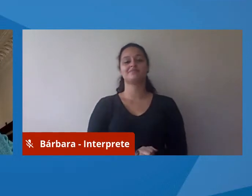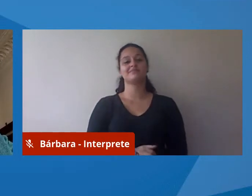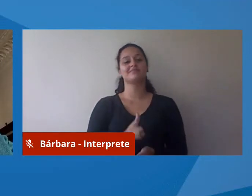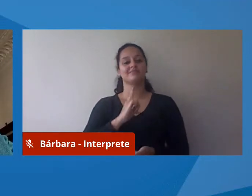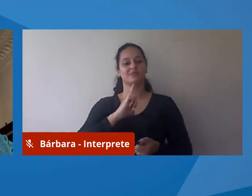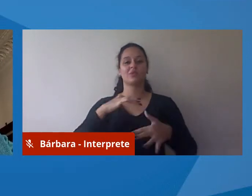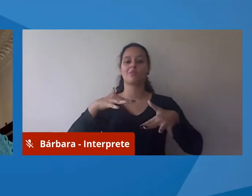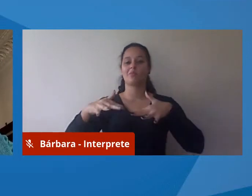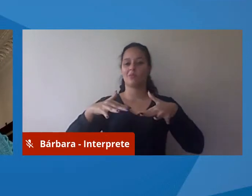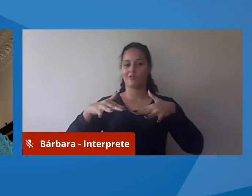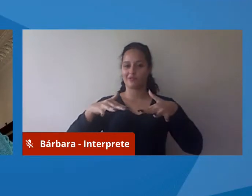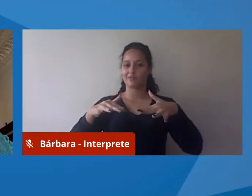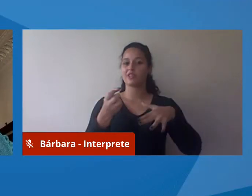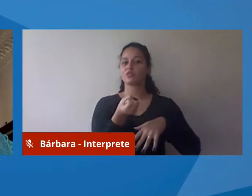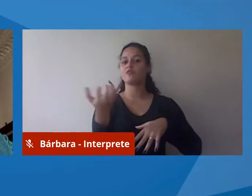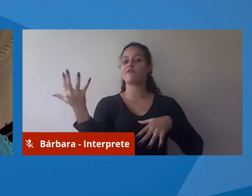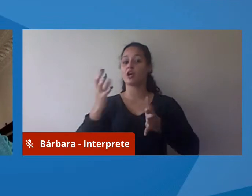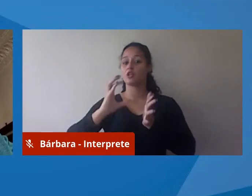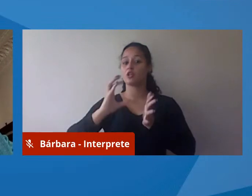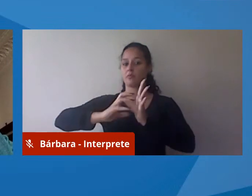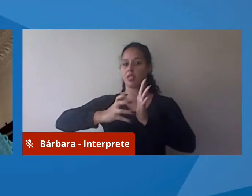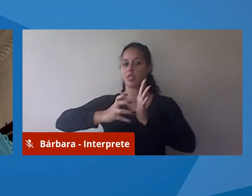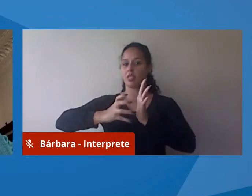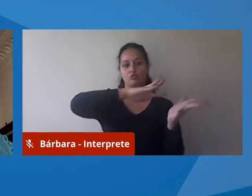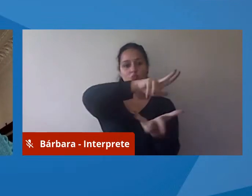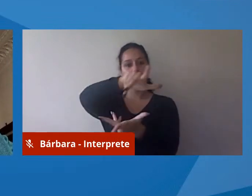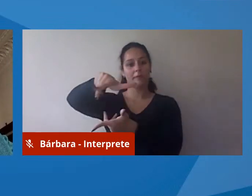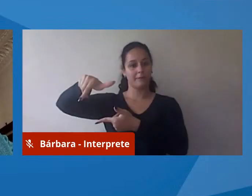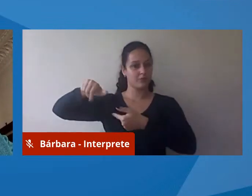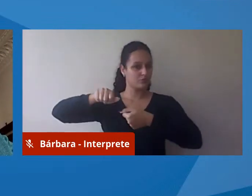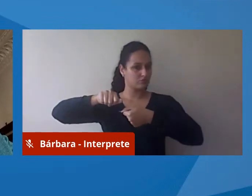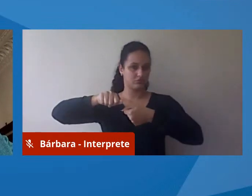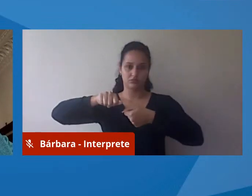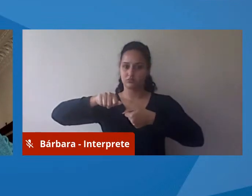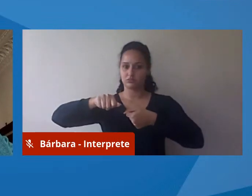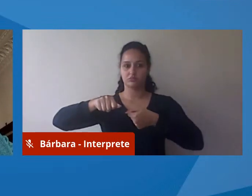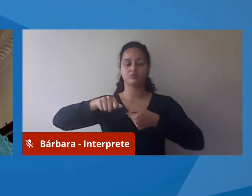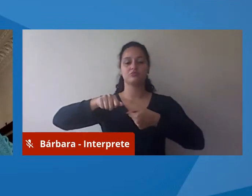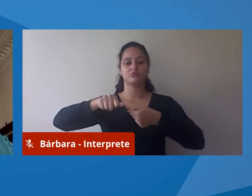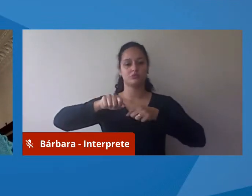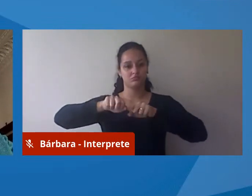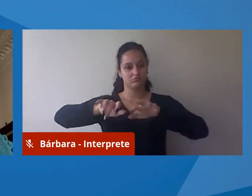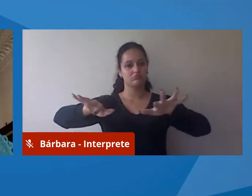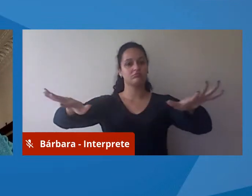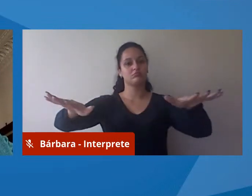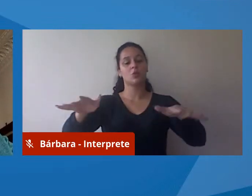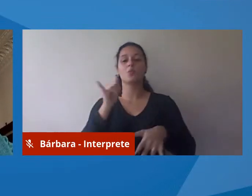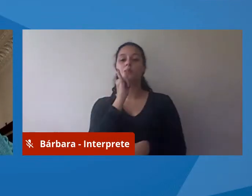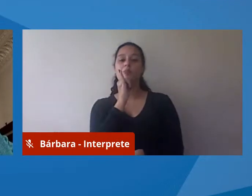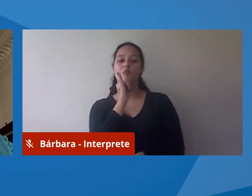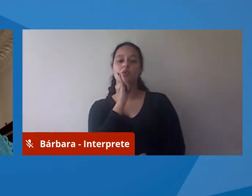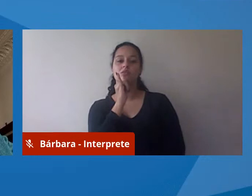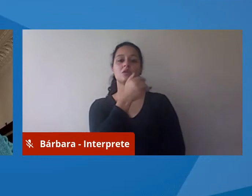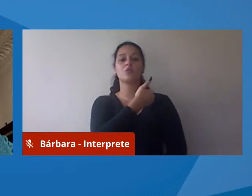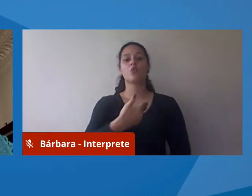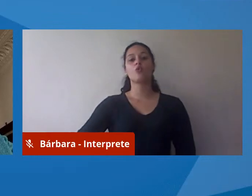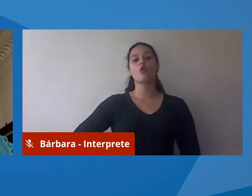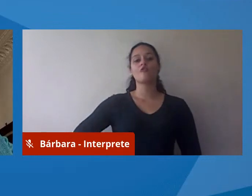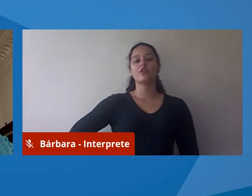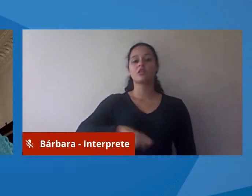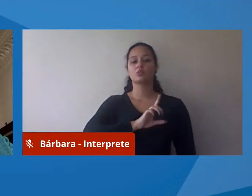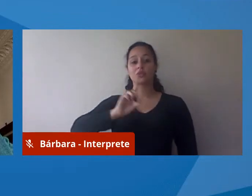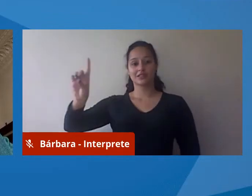pelo mundo afora. Né? Para dar alguns exemplos desses governos, né, de extrema direita,